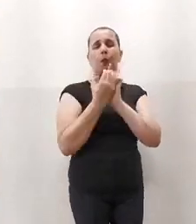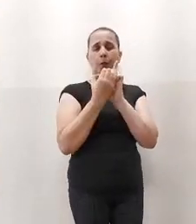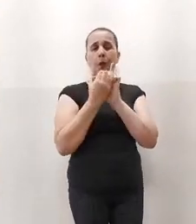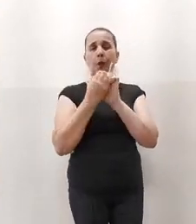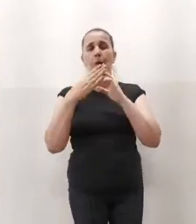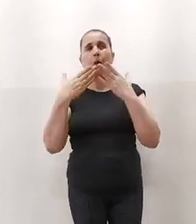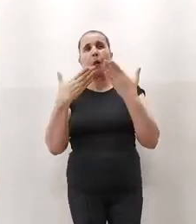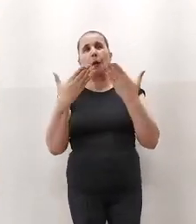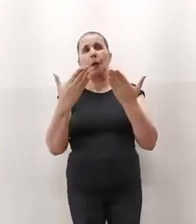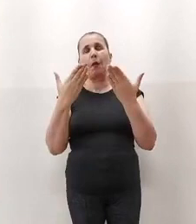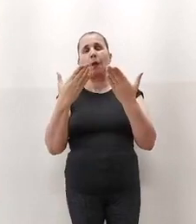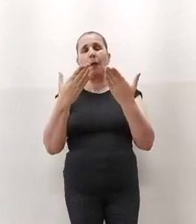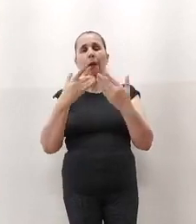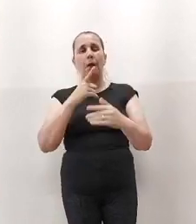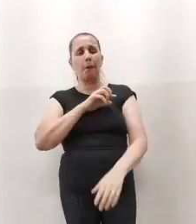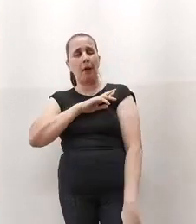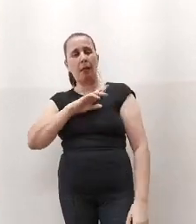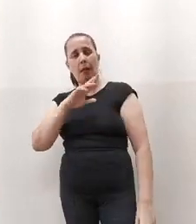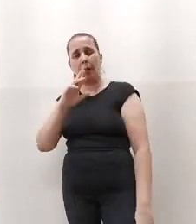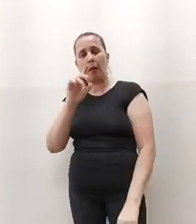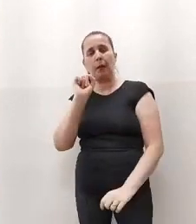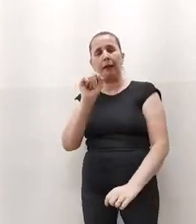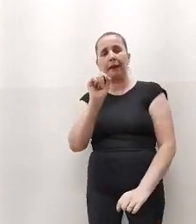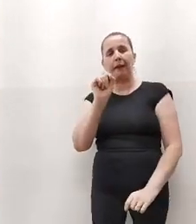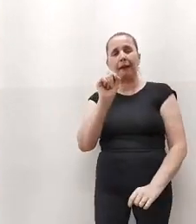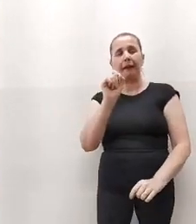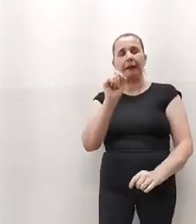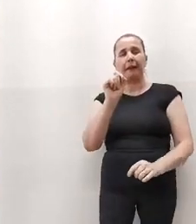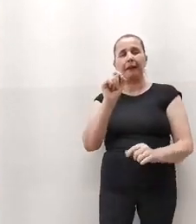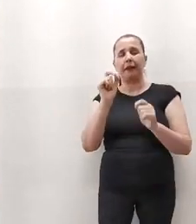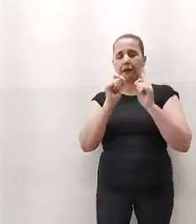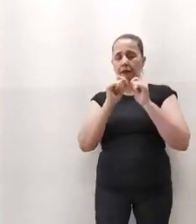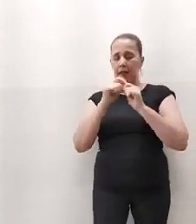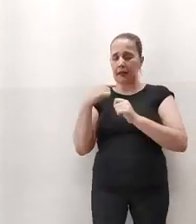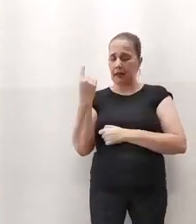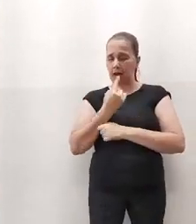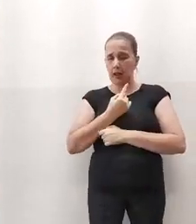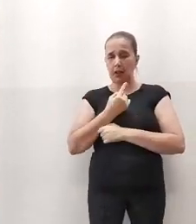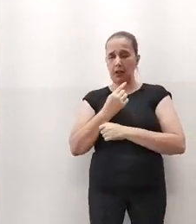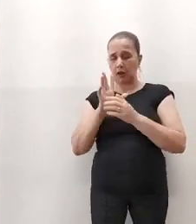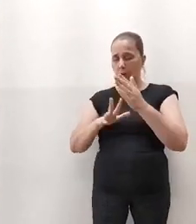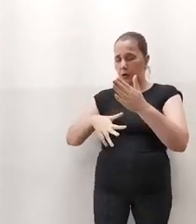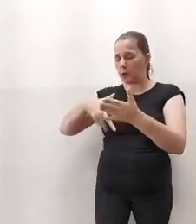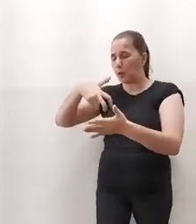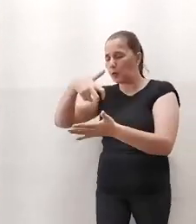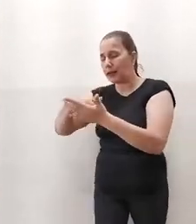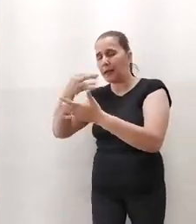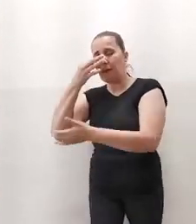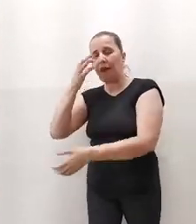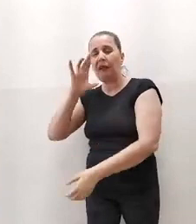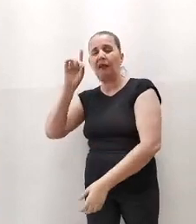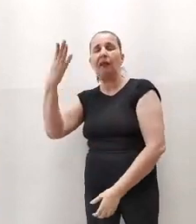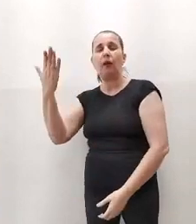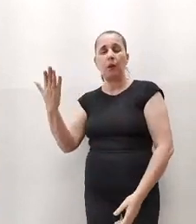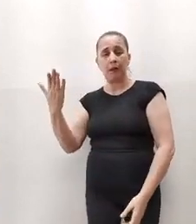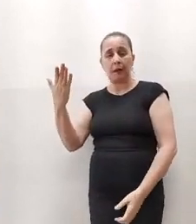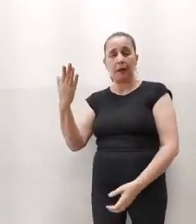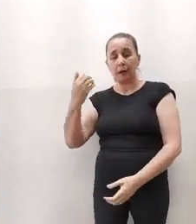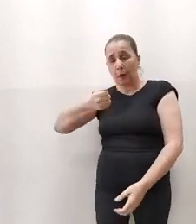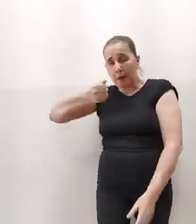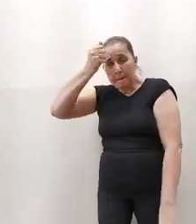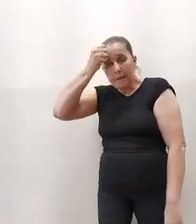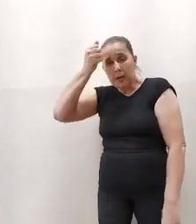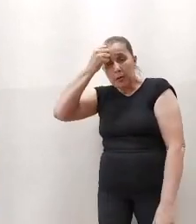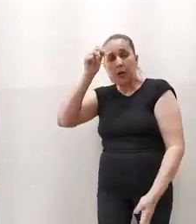um segmento religioso onde ele realmente nos faz cair diante de Deus de joelhos em